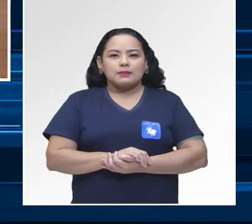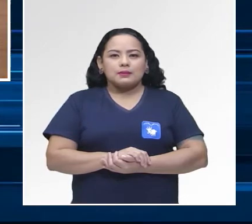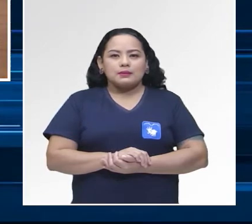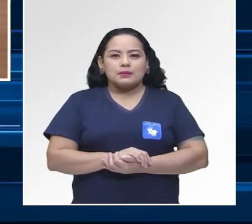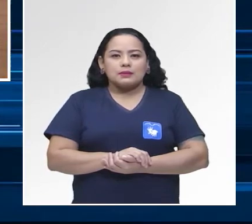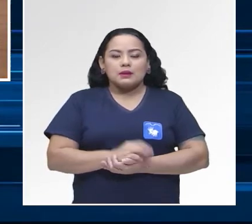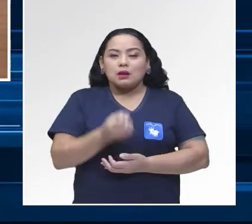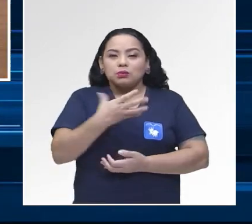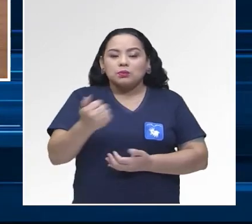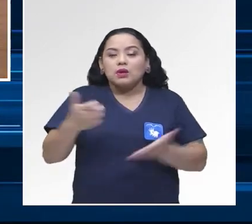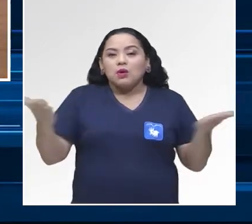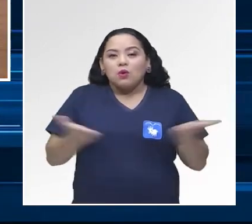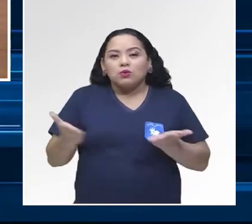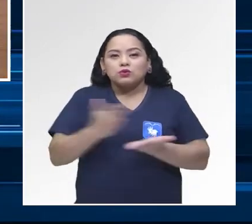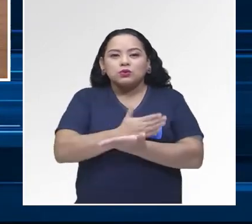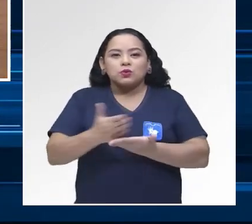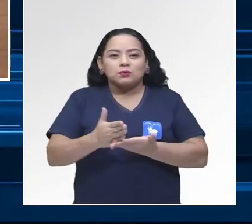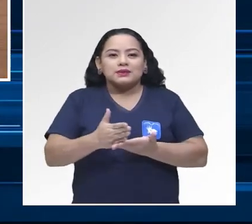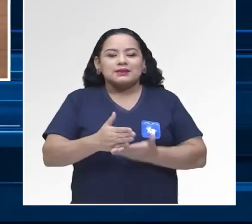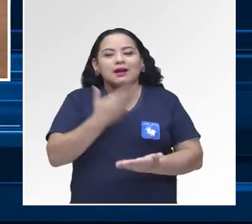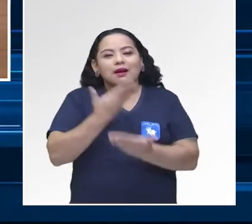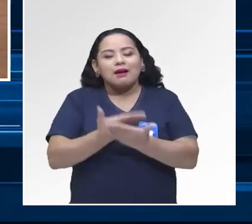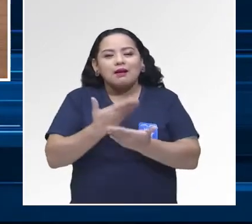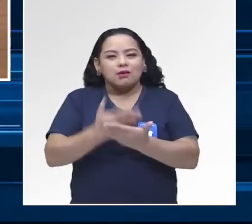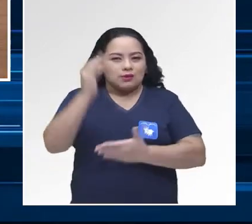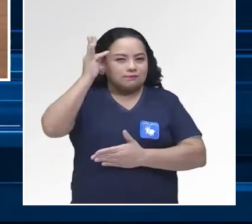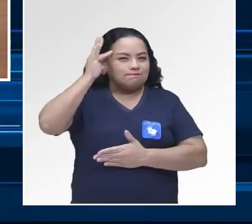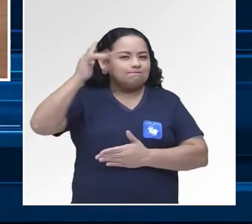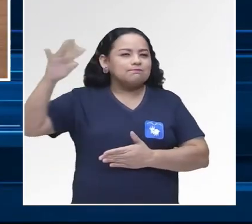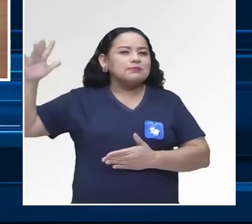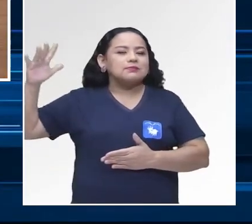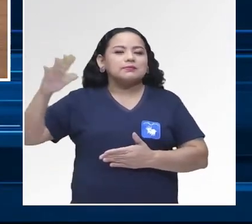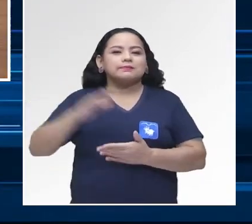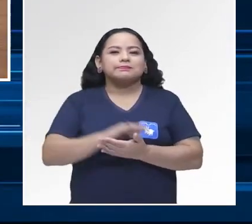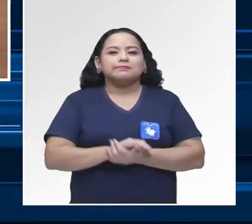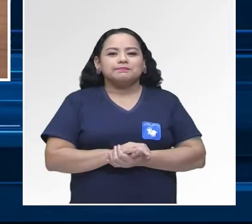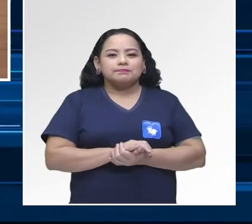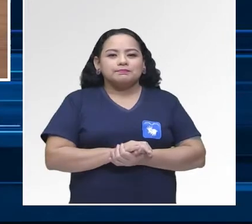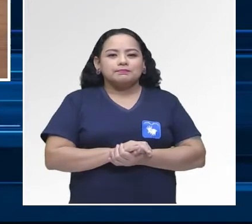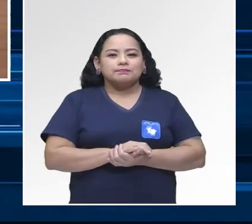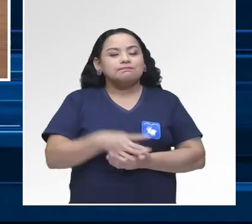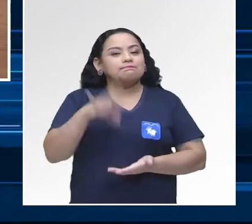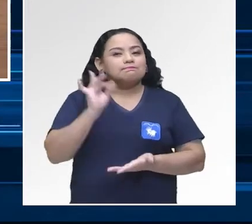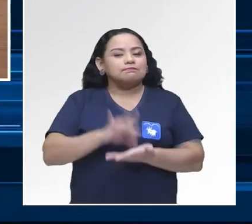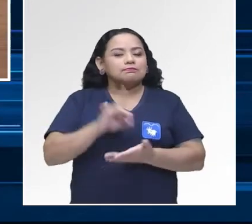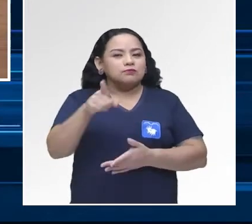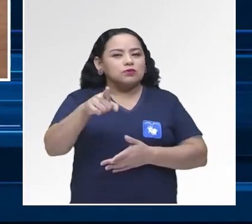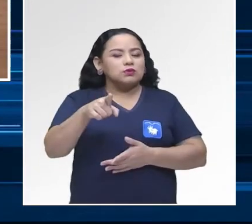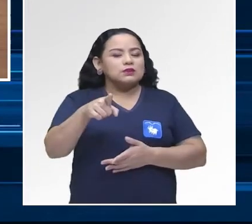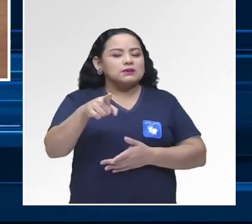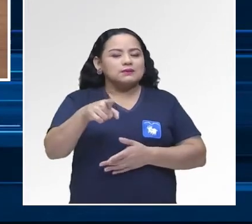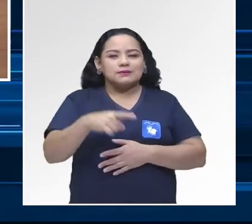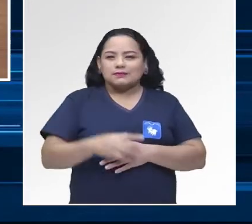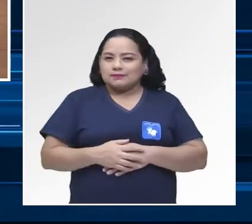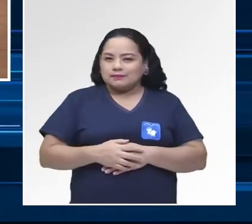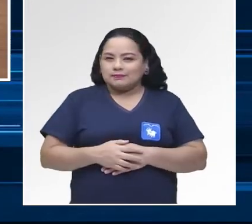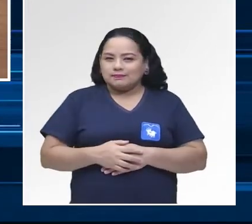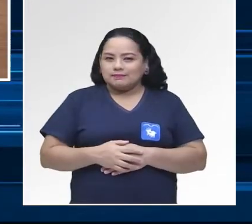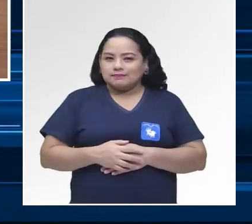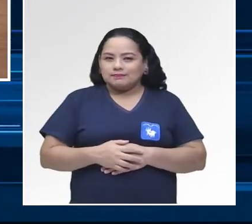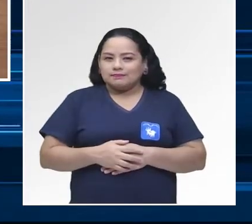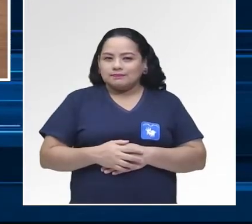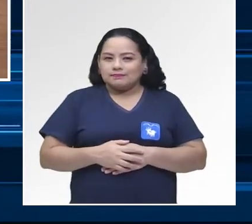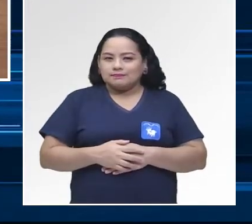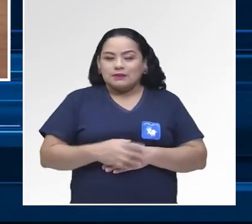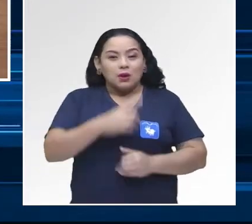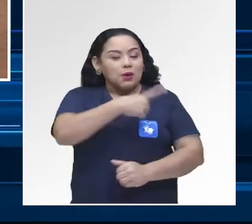Muito bem, então hoje nós iniciamos a nossa aula de filosofia, né? Com certeza vocês estão aí